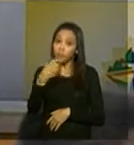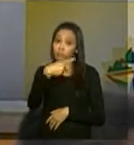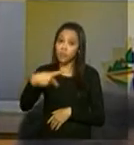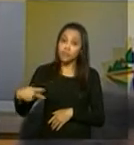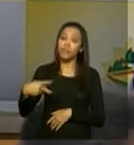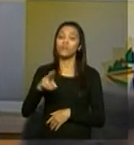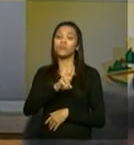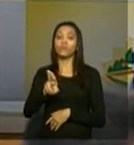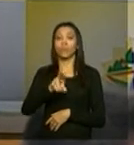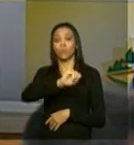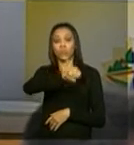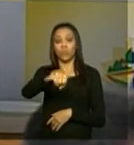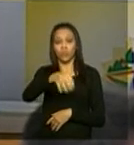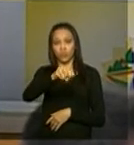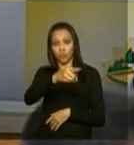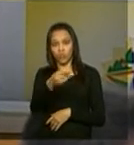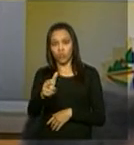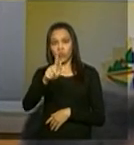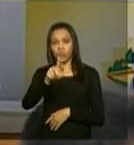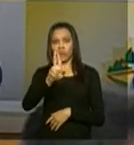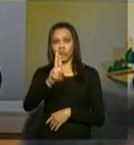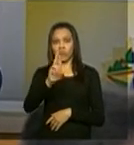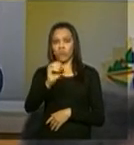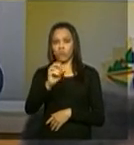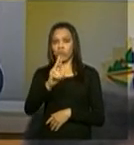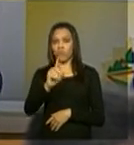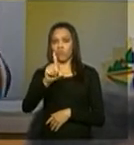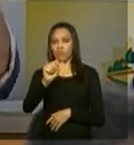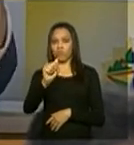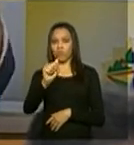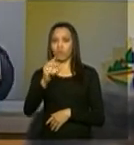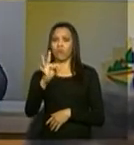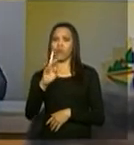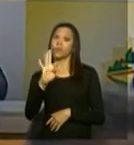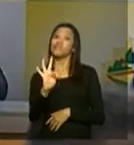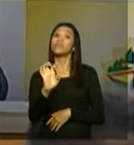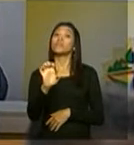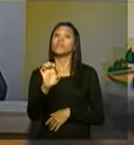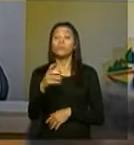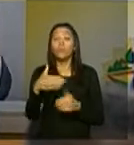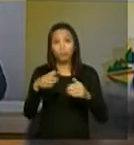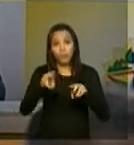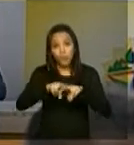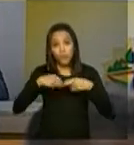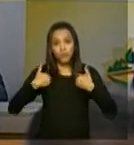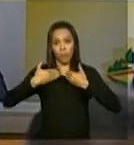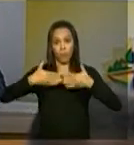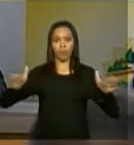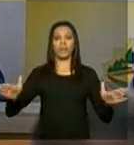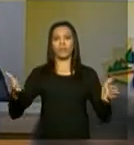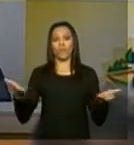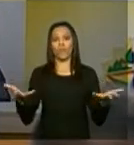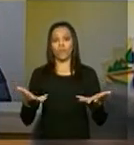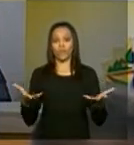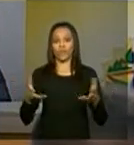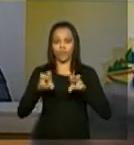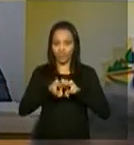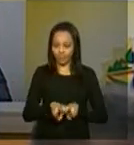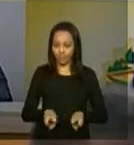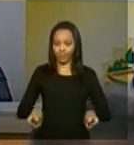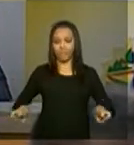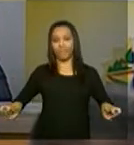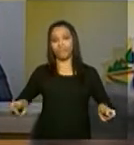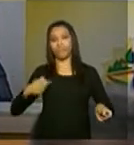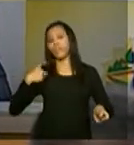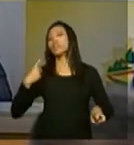joão goulart por isso que eu abrir nesta solenidade exatamente com as palavras de que